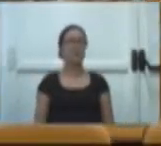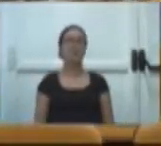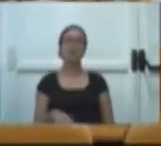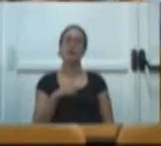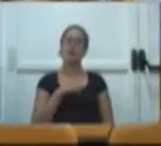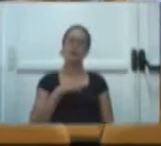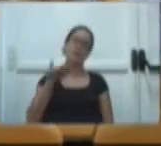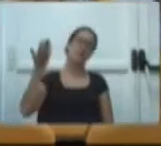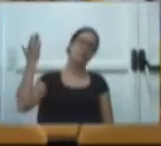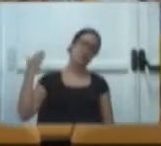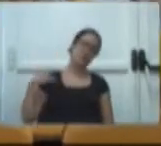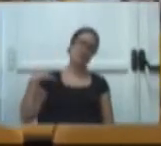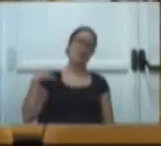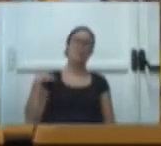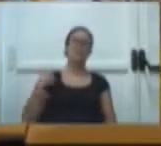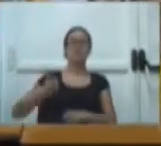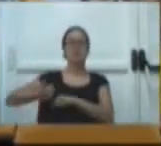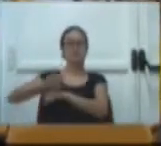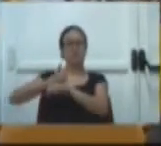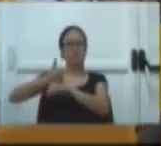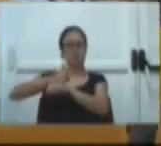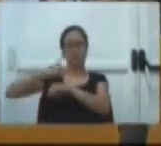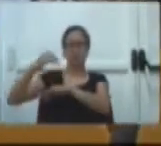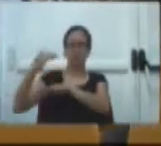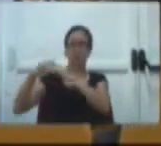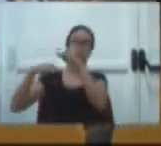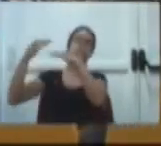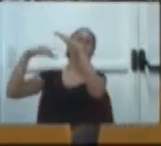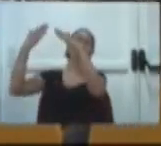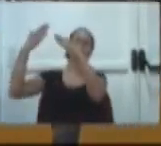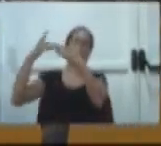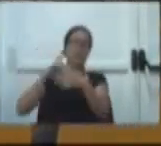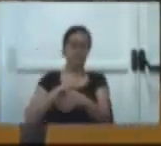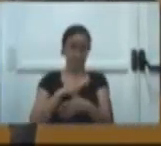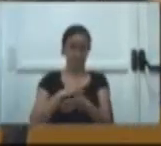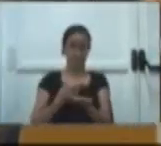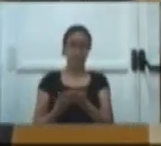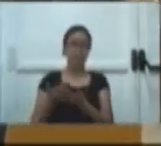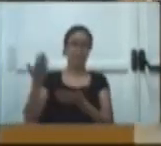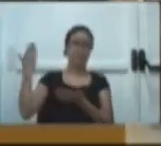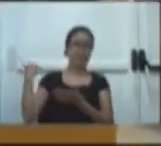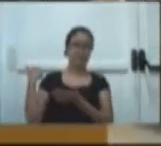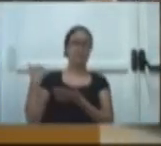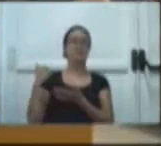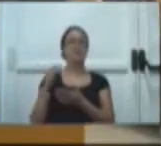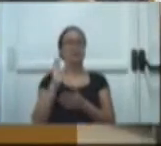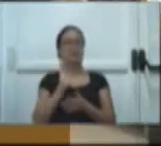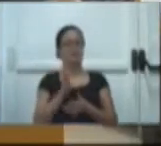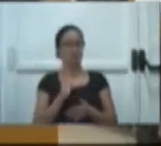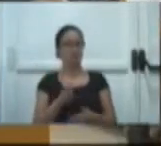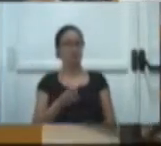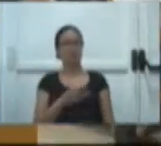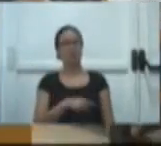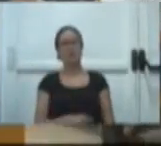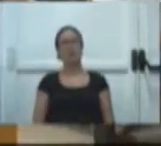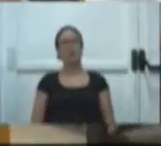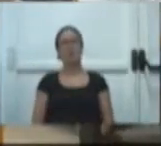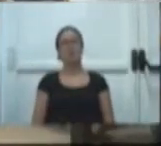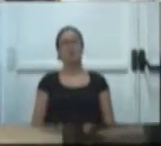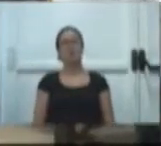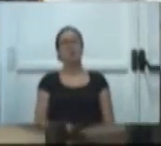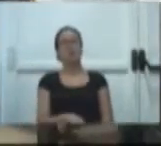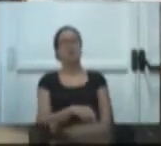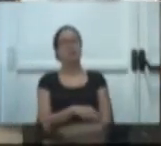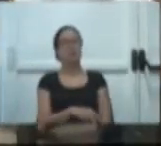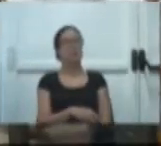carreira, um plano de carreira invejável que foi feito na administração do presidente e